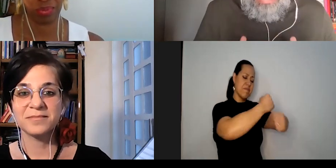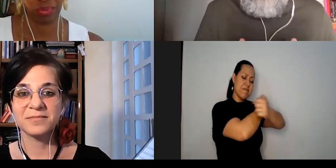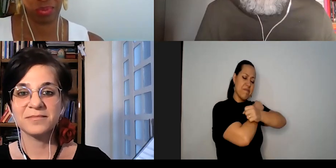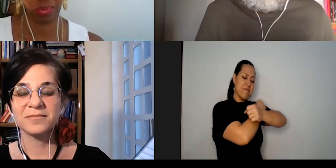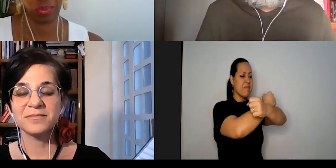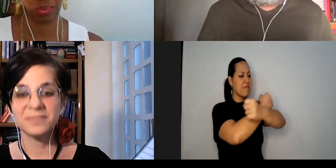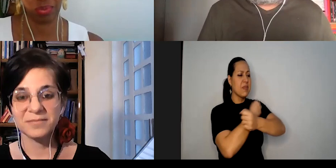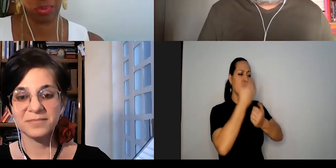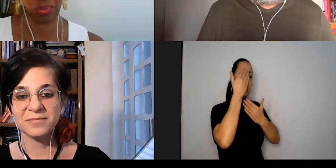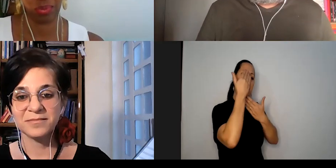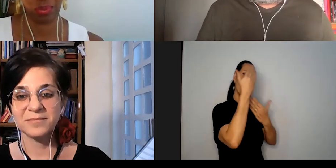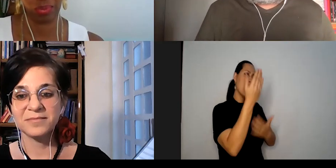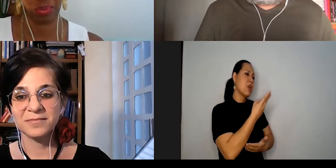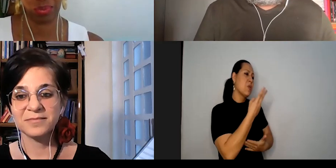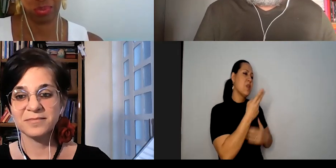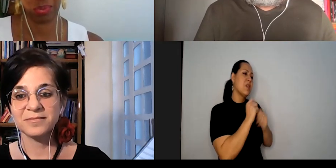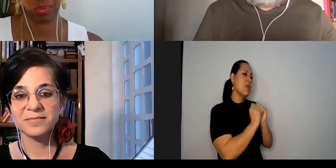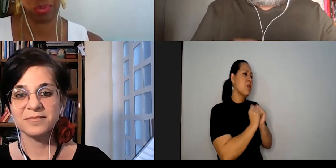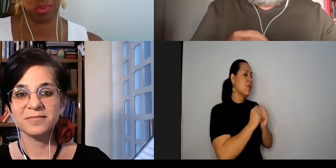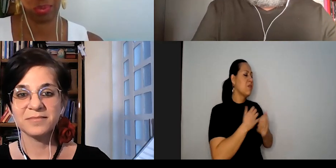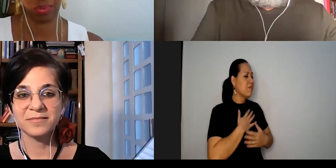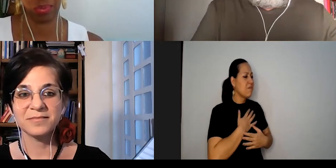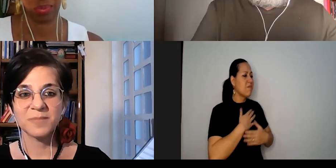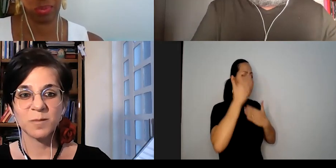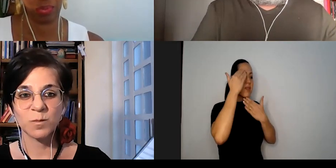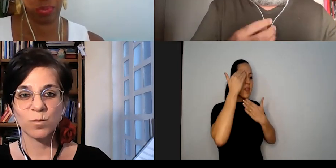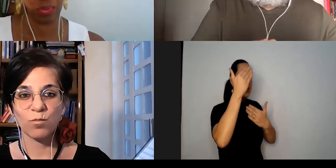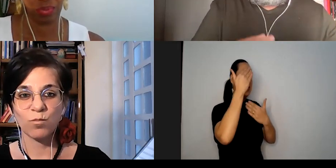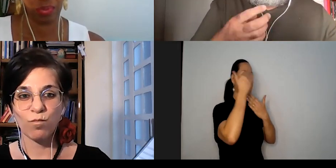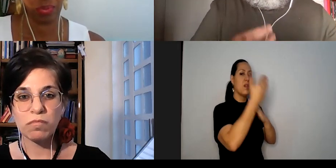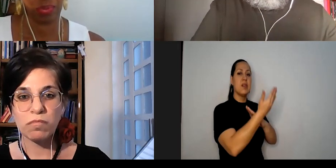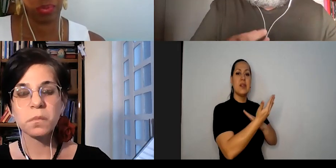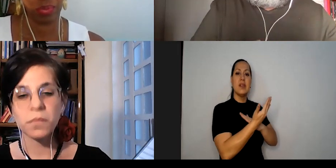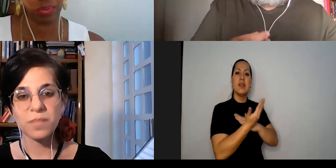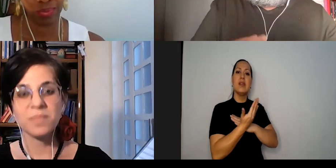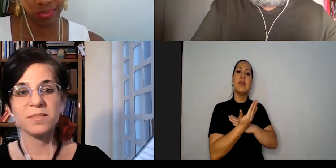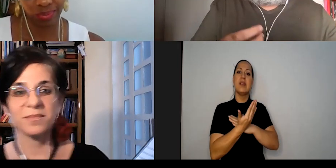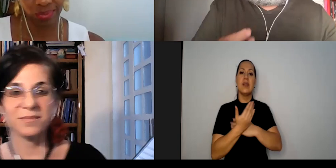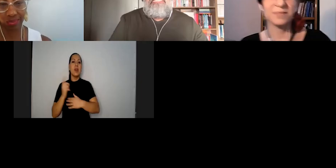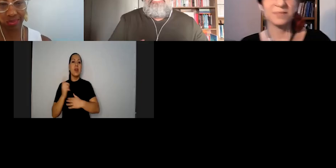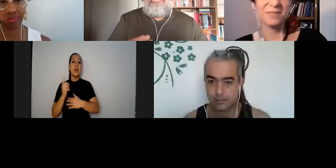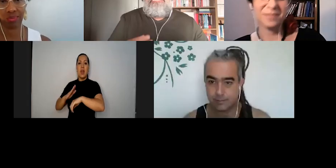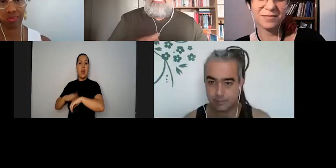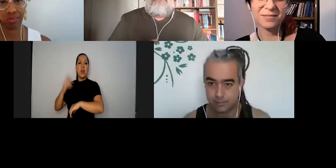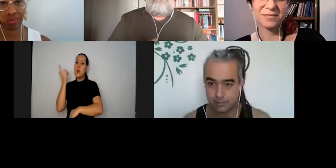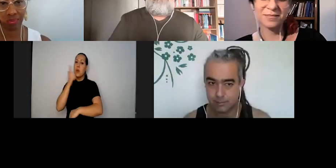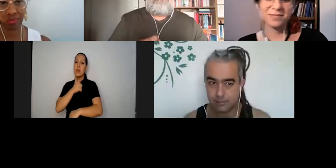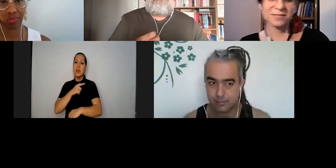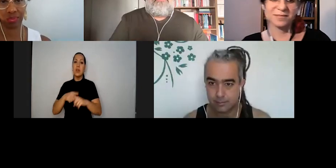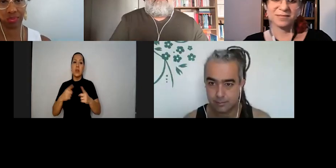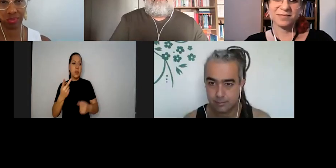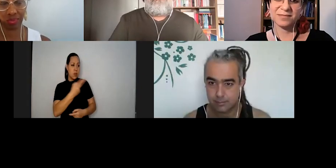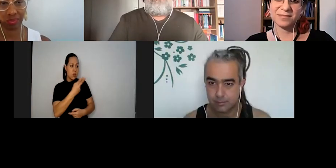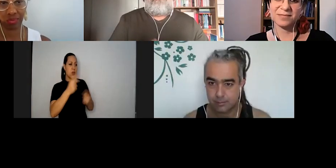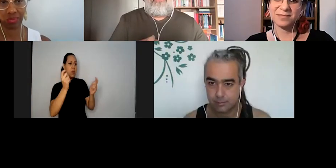estado ali presente, por a gente ter conseguido fazer o que ele não poderia fazer da melhor forma